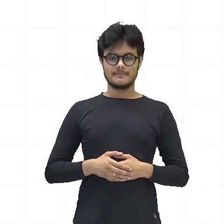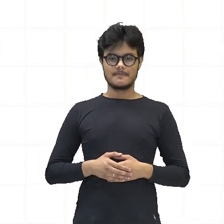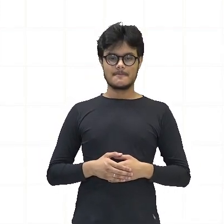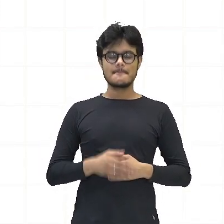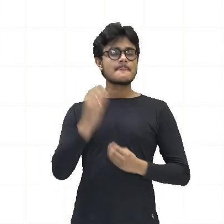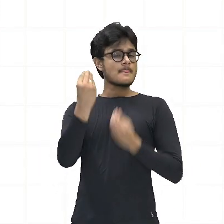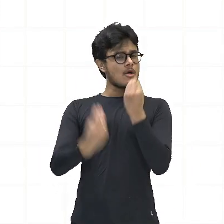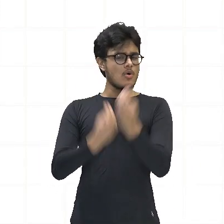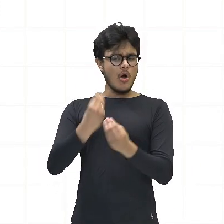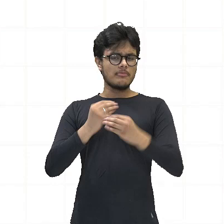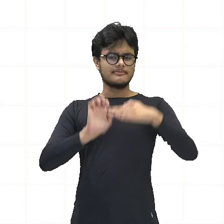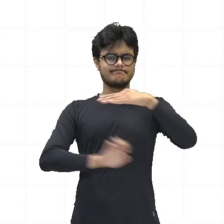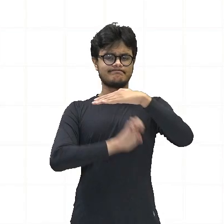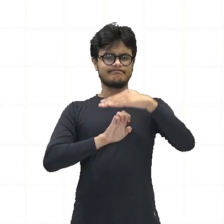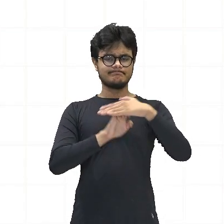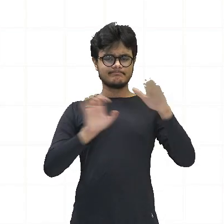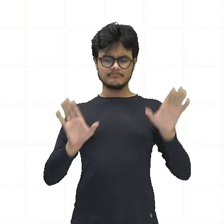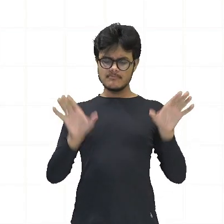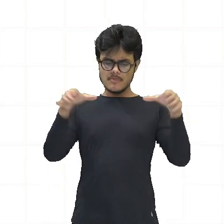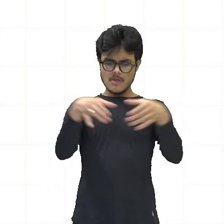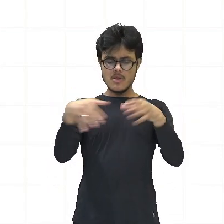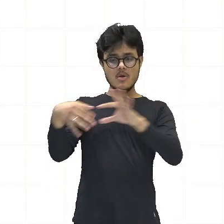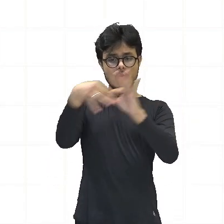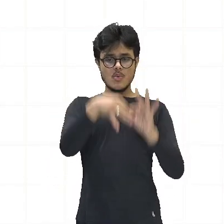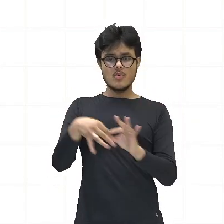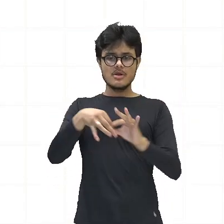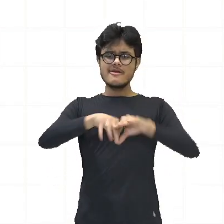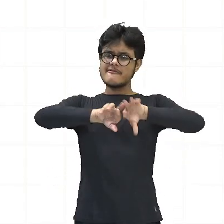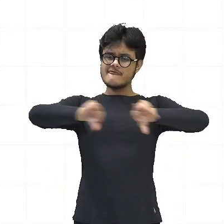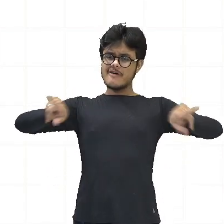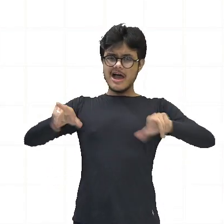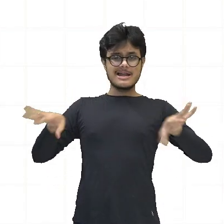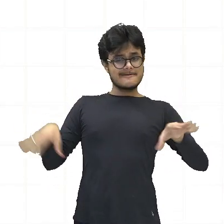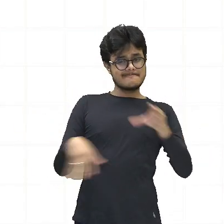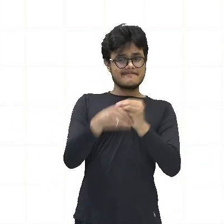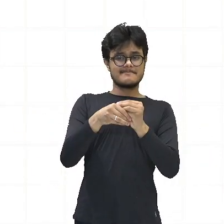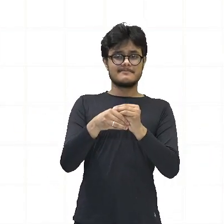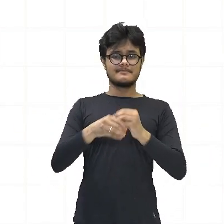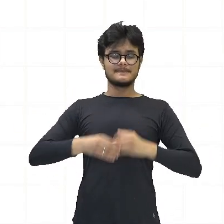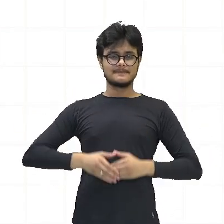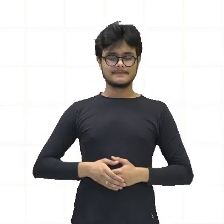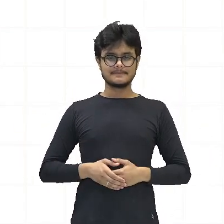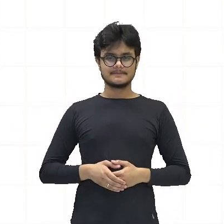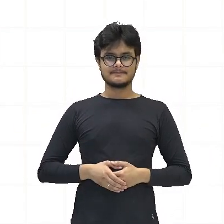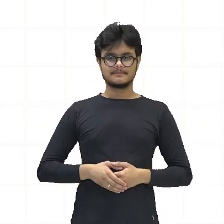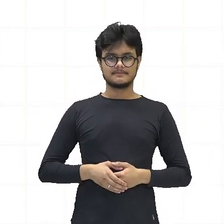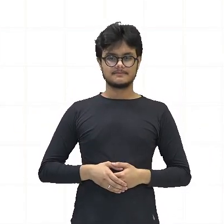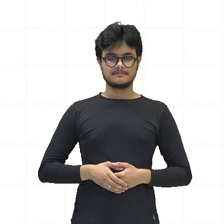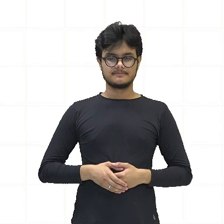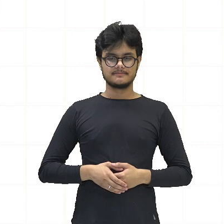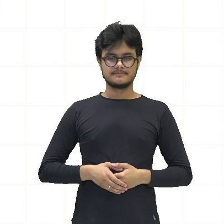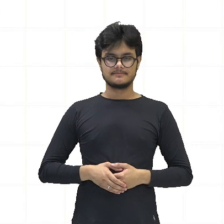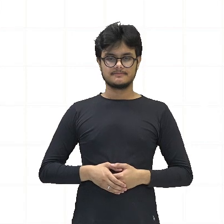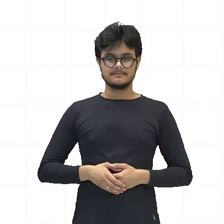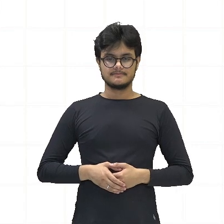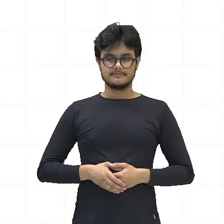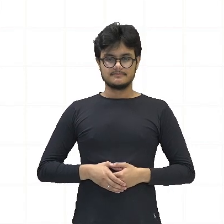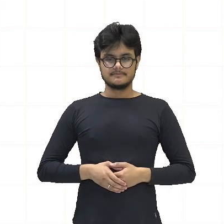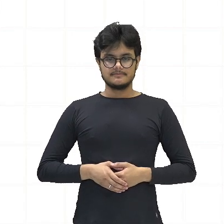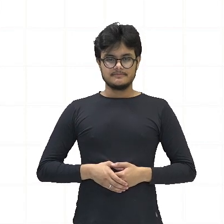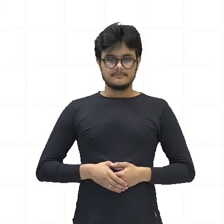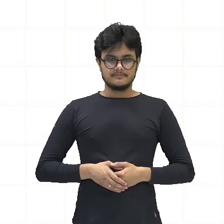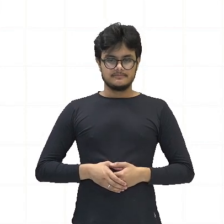união de várias empresas aí que surgem, né, nessa fase do capitalismo financeiro, né, formando o quê?